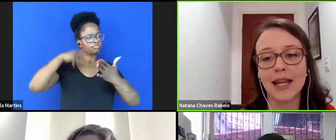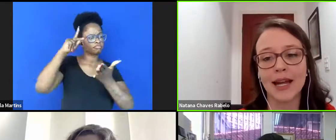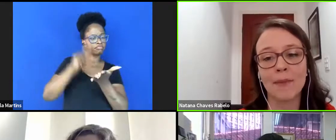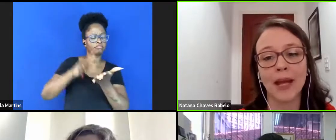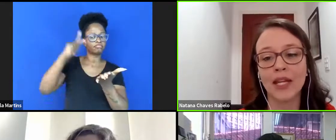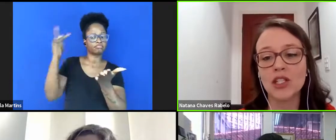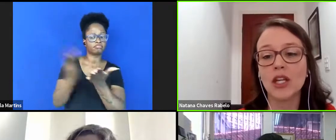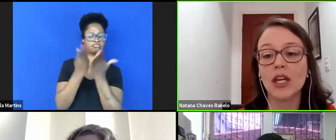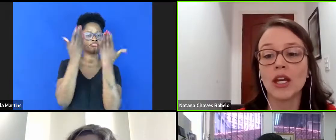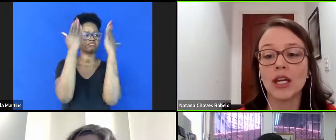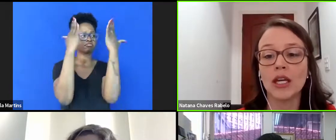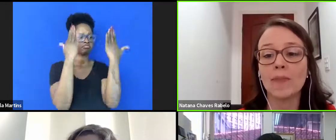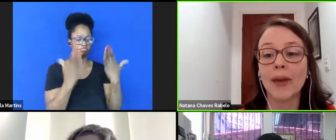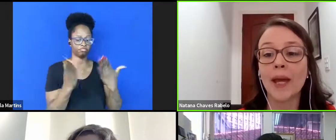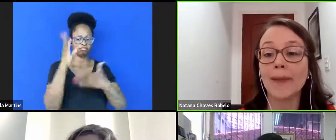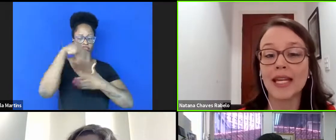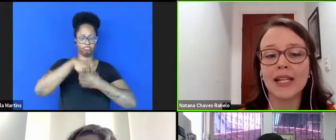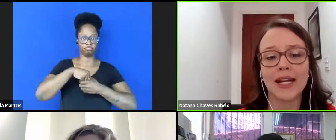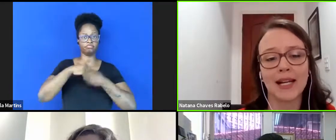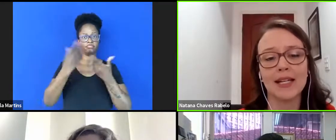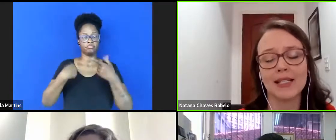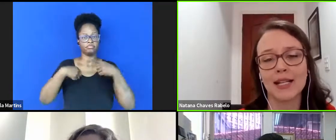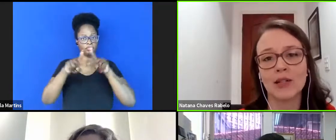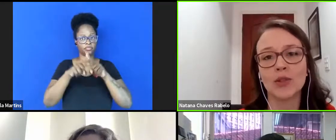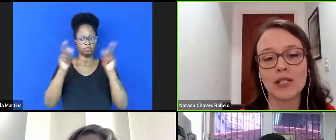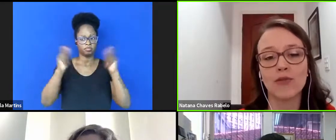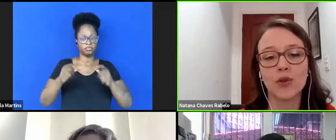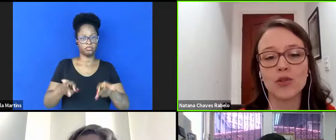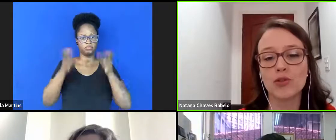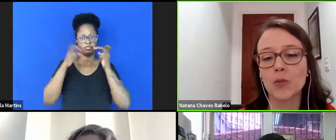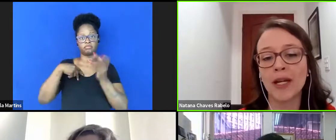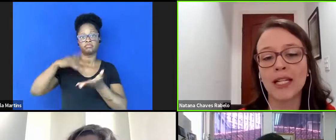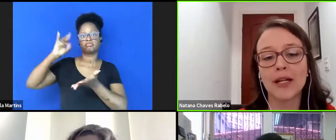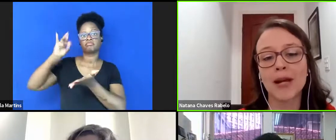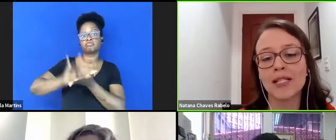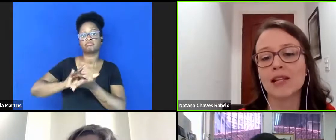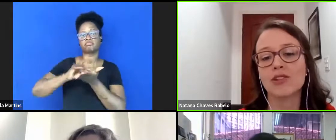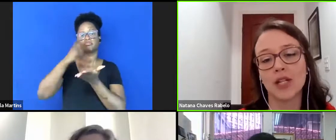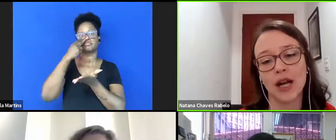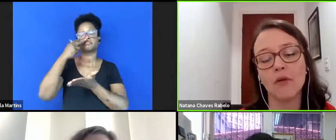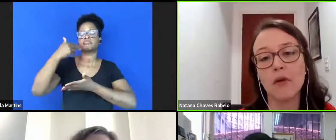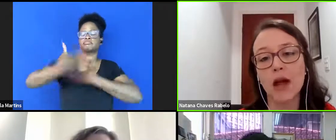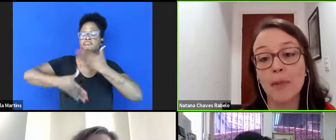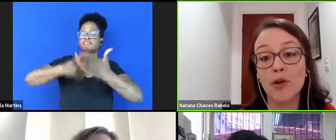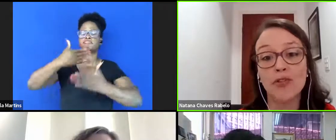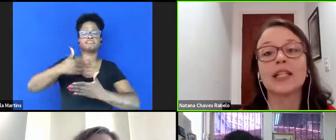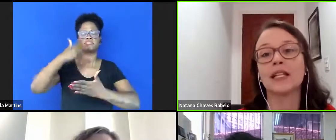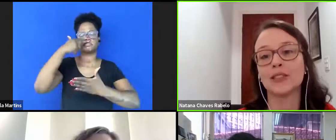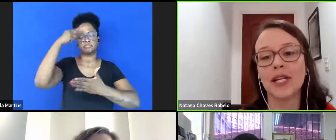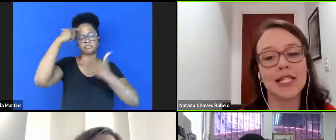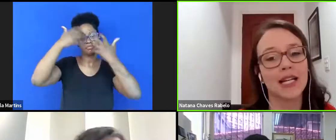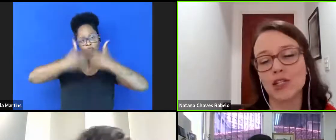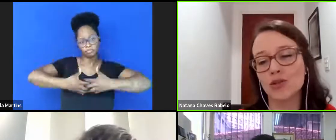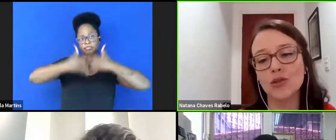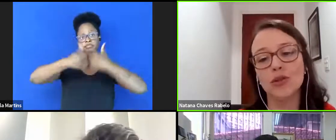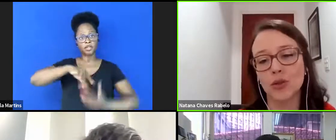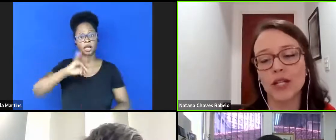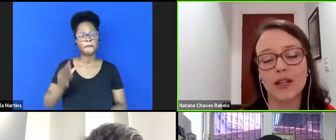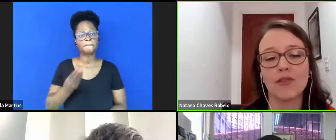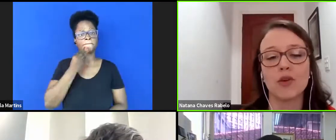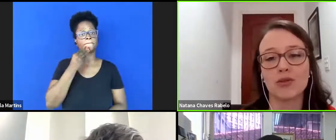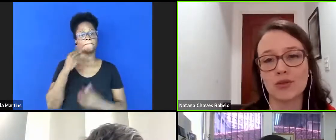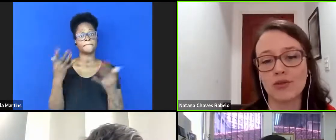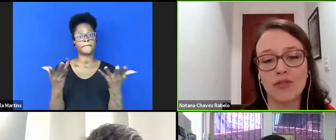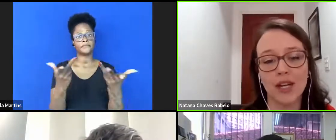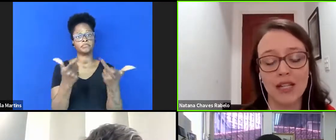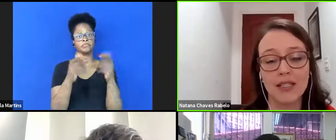análises internamente e permitem a realização desse fluxo de uma maneira mais racional, aproveitando a excelente estrutura